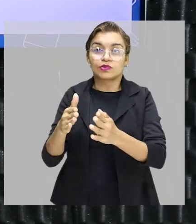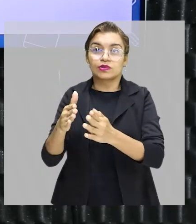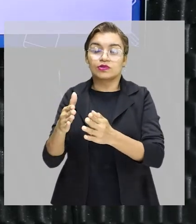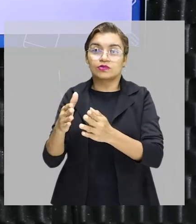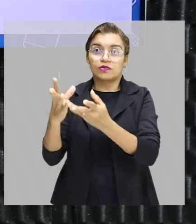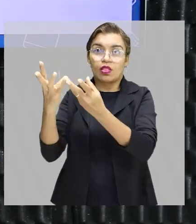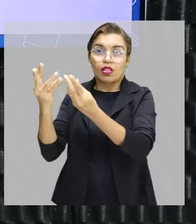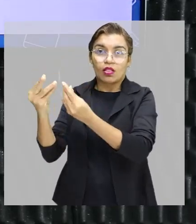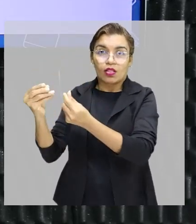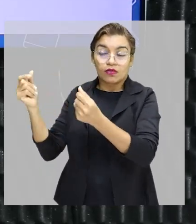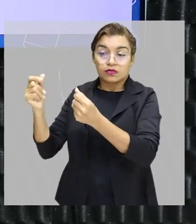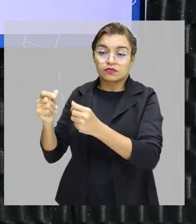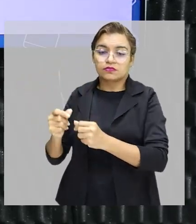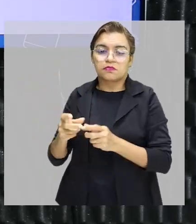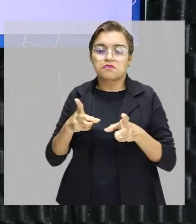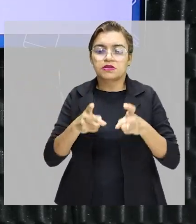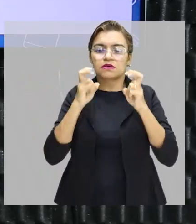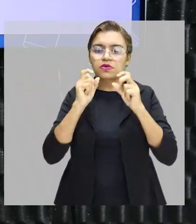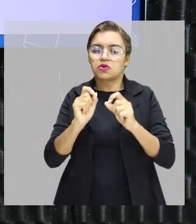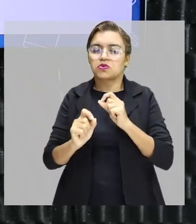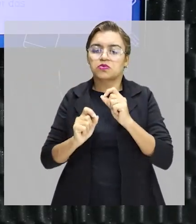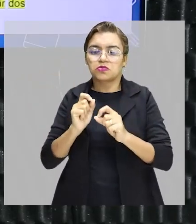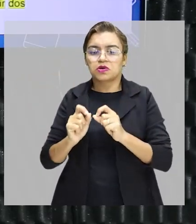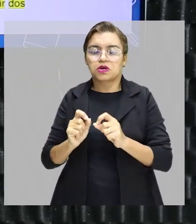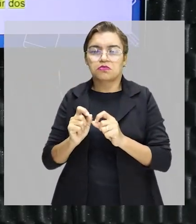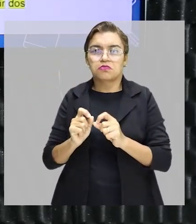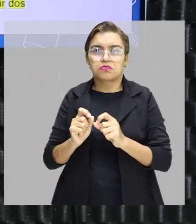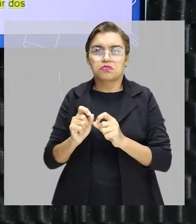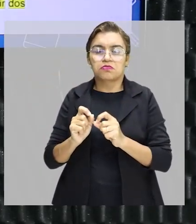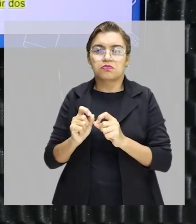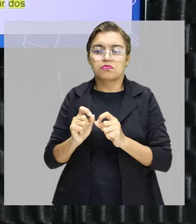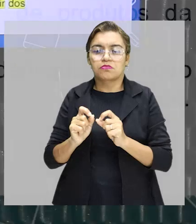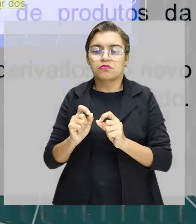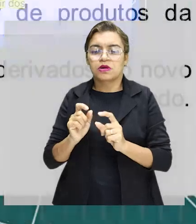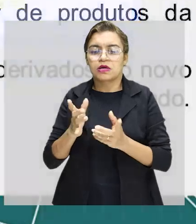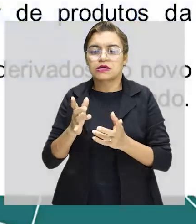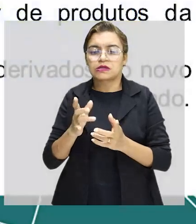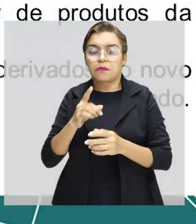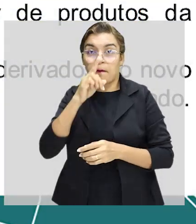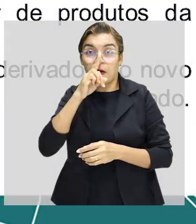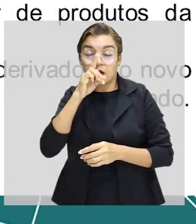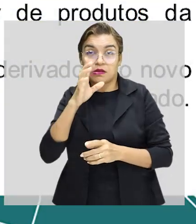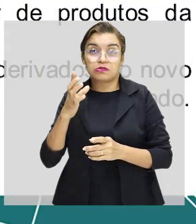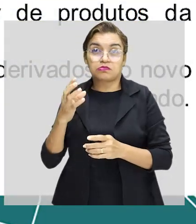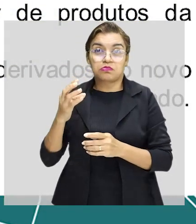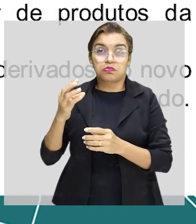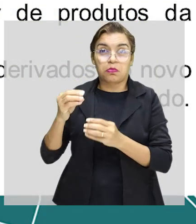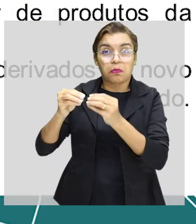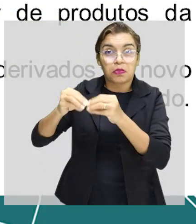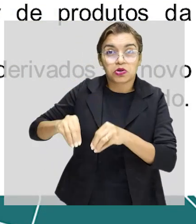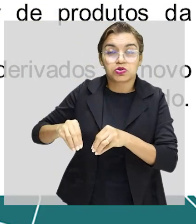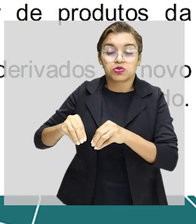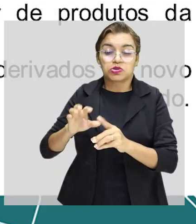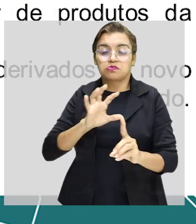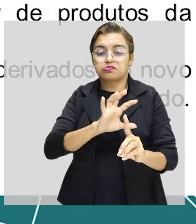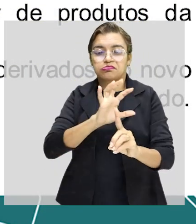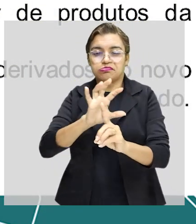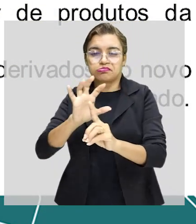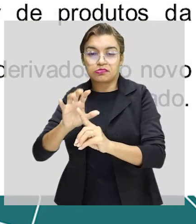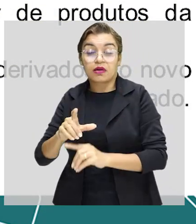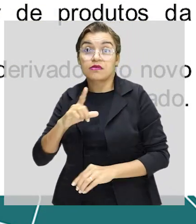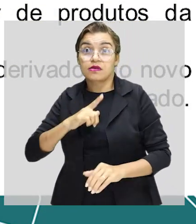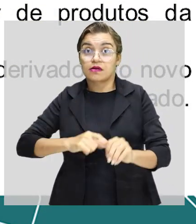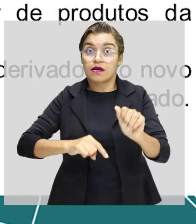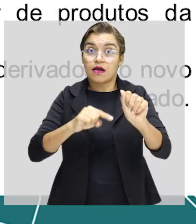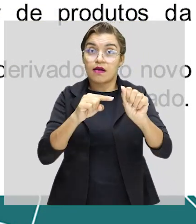em decorrência. Uma questãozinha do Enem, certo? Aqui nós temos as alternativas